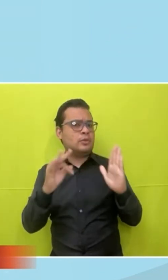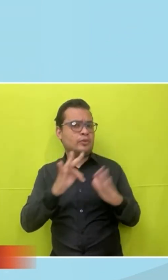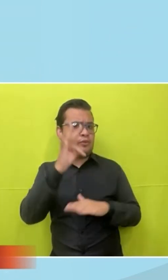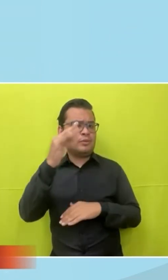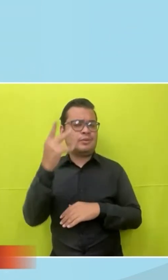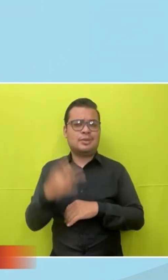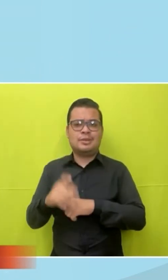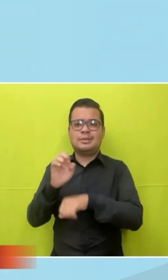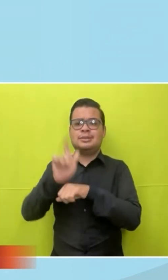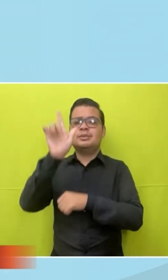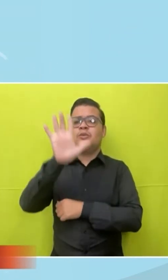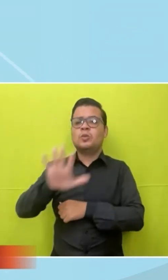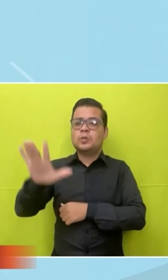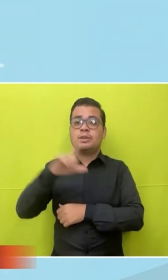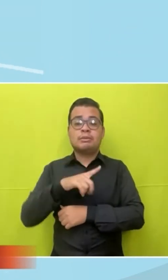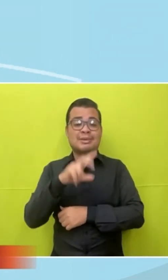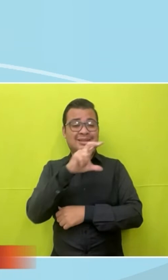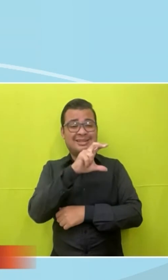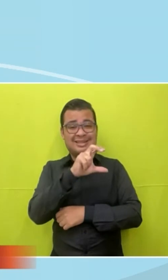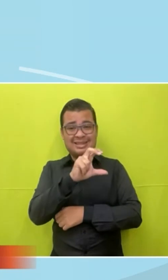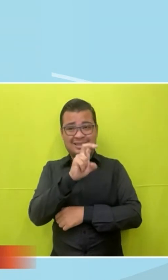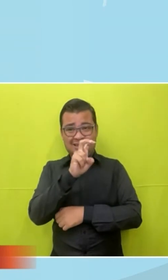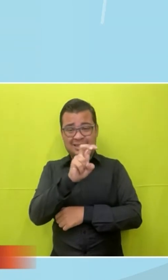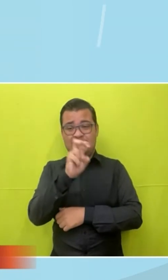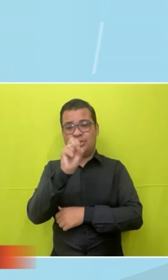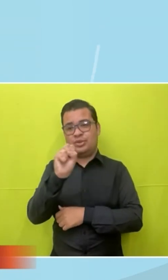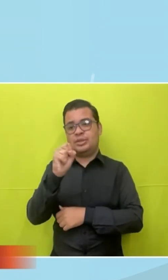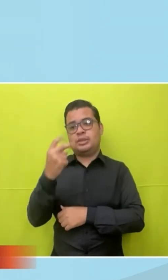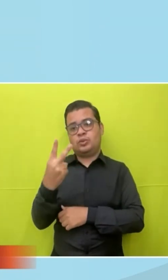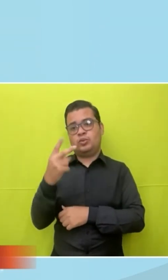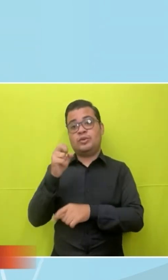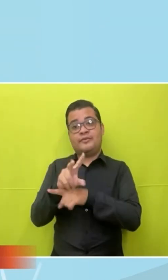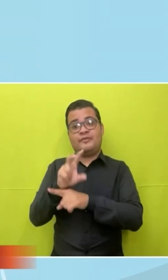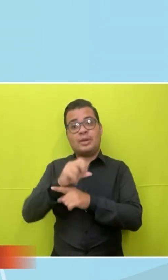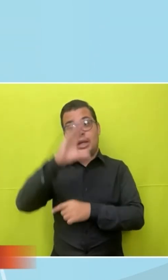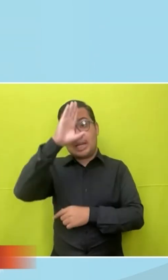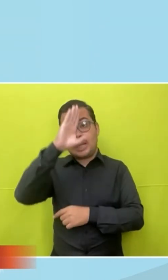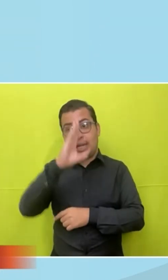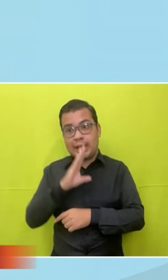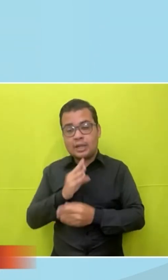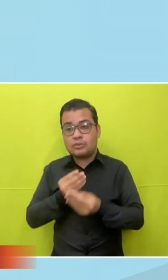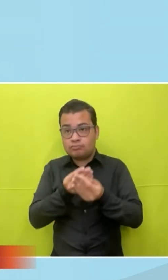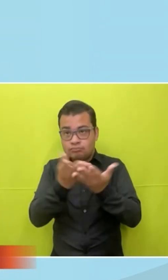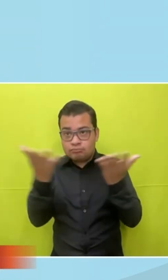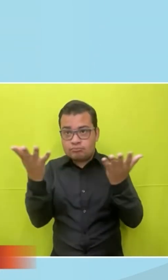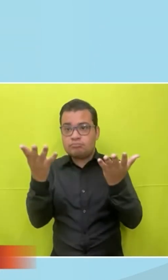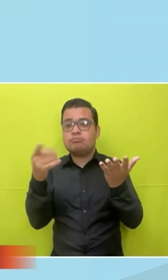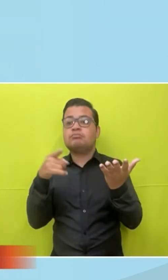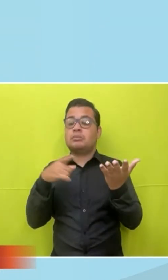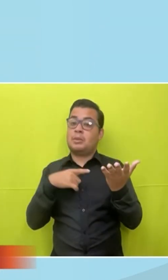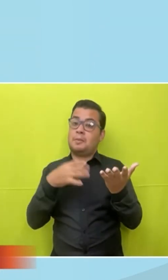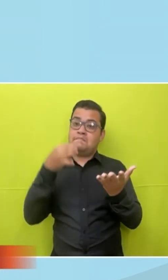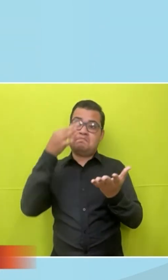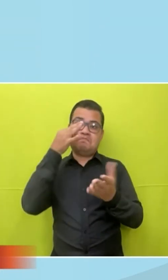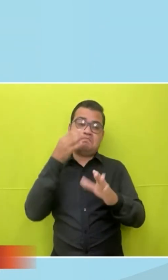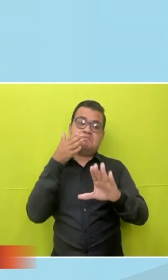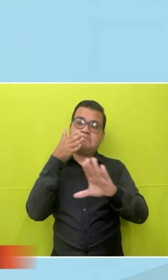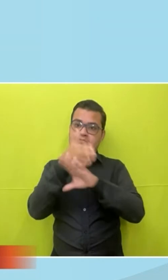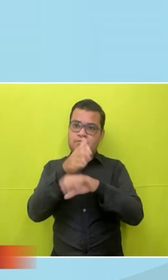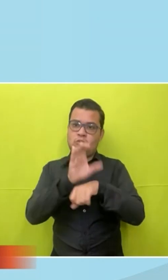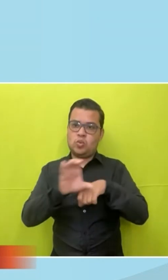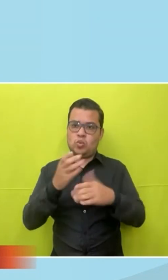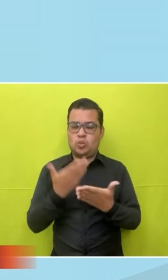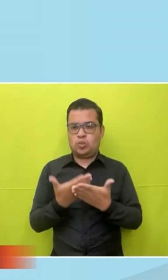Goiás. São 582 vagas gratuitas, ofertadas na modalidade presencial, nos